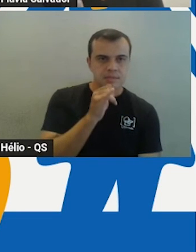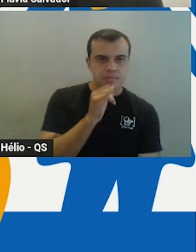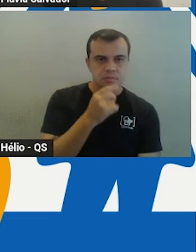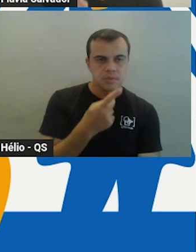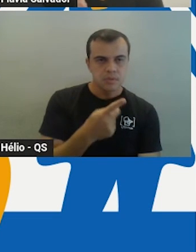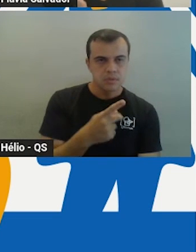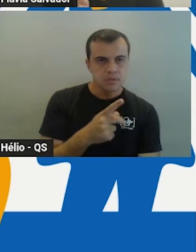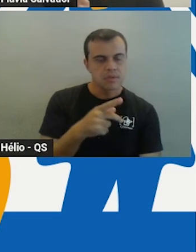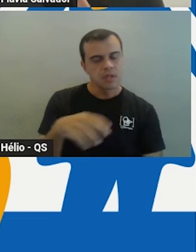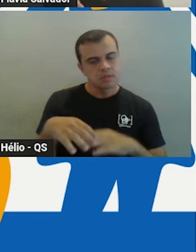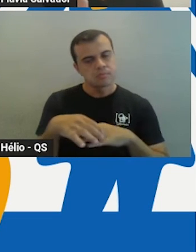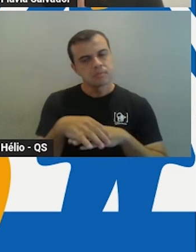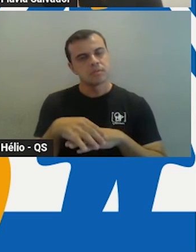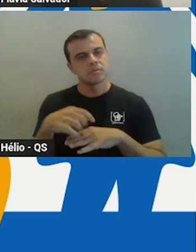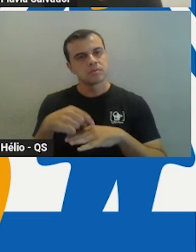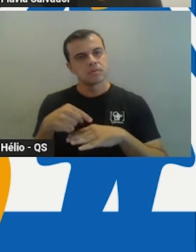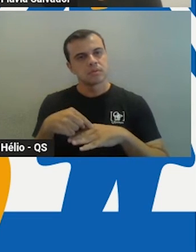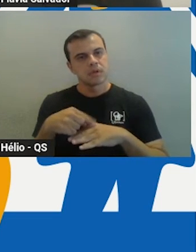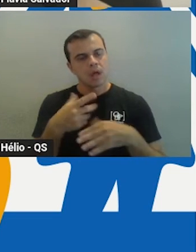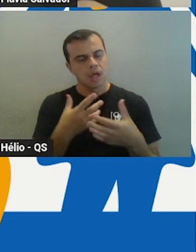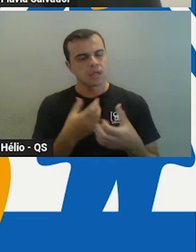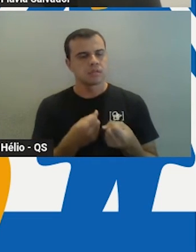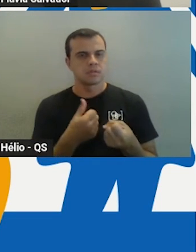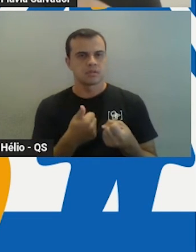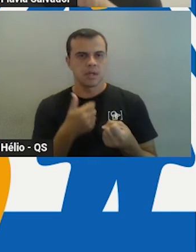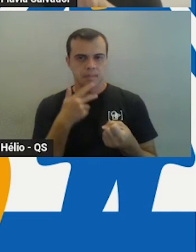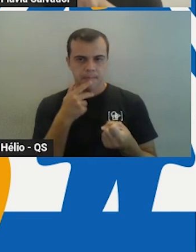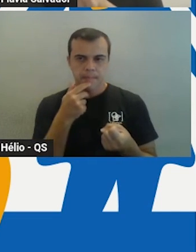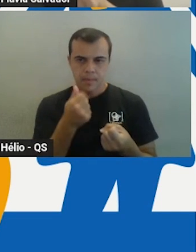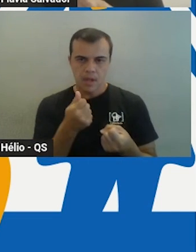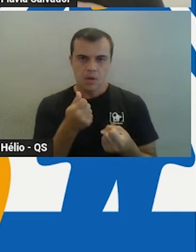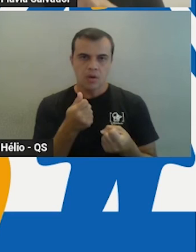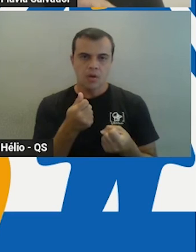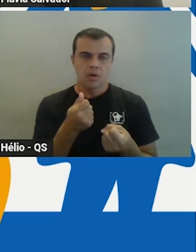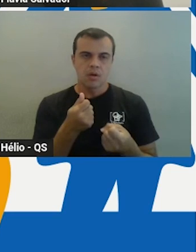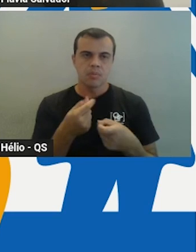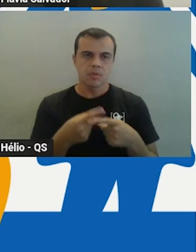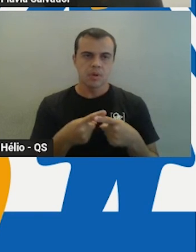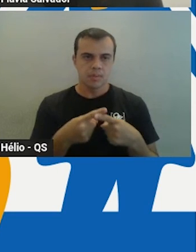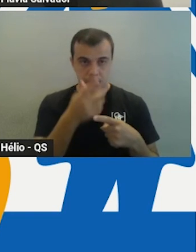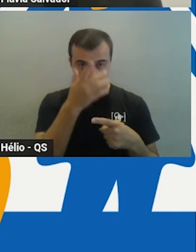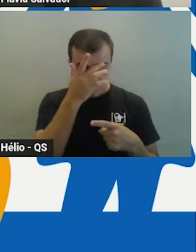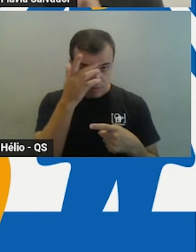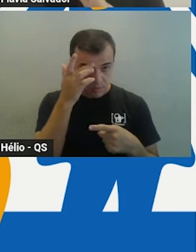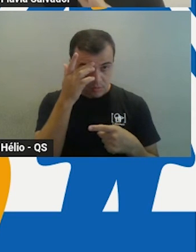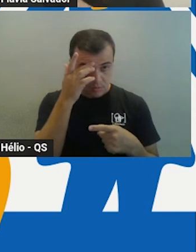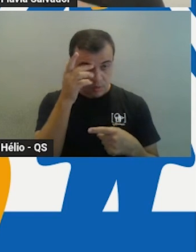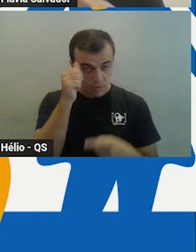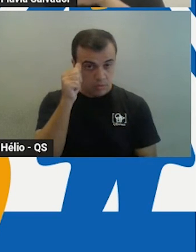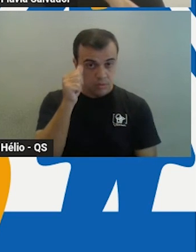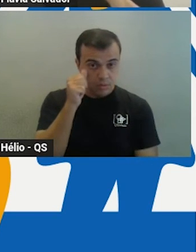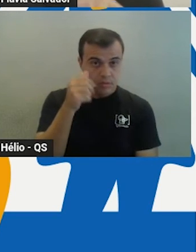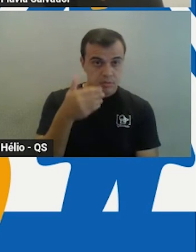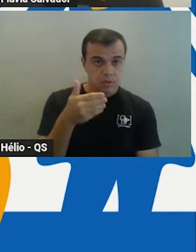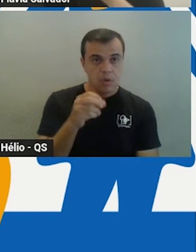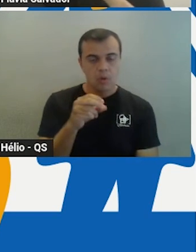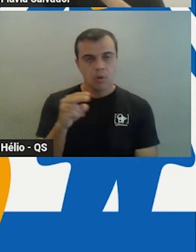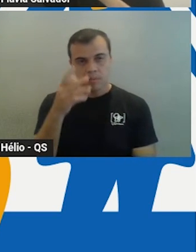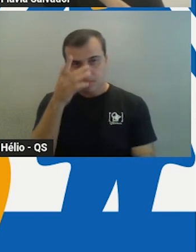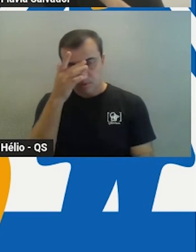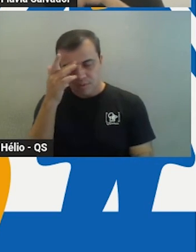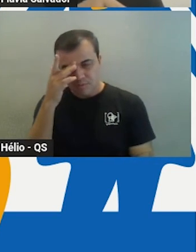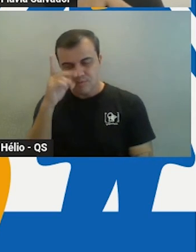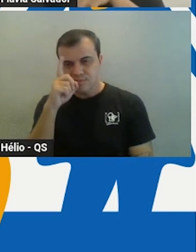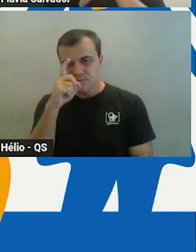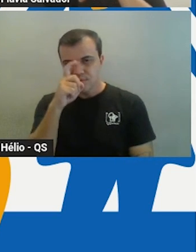de sapato aqui tem uma aceitação melhor por pessoas do espectro autista, ou por pessoas que têm